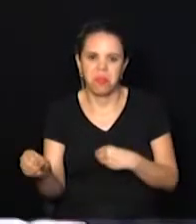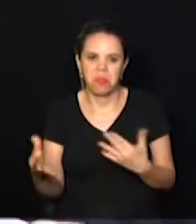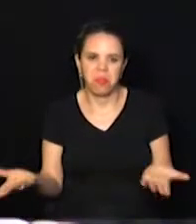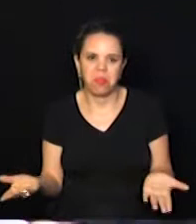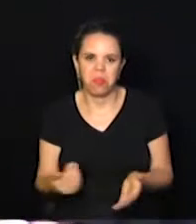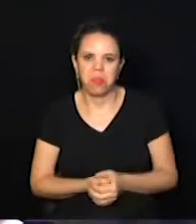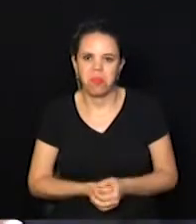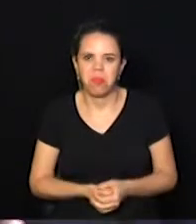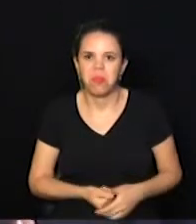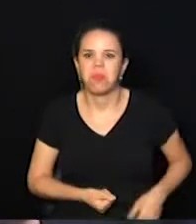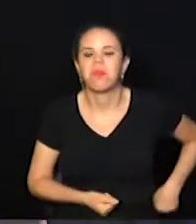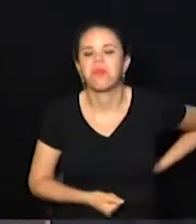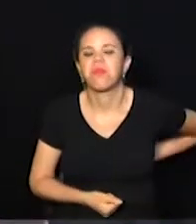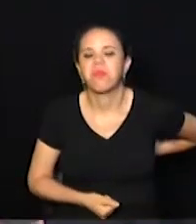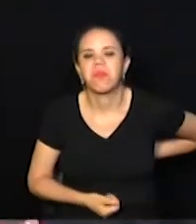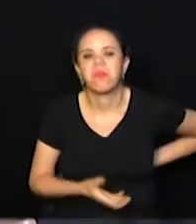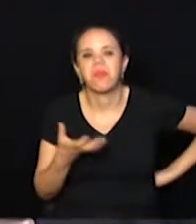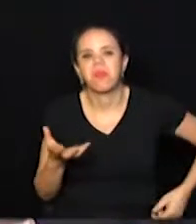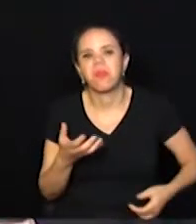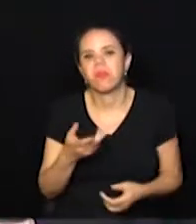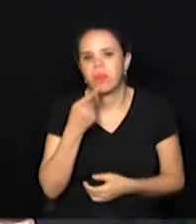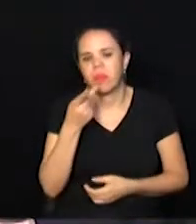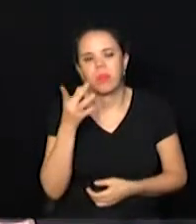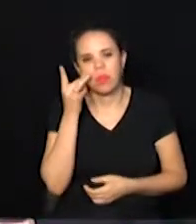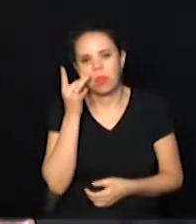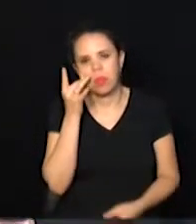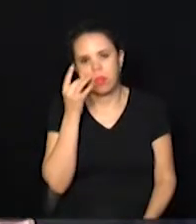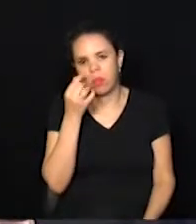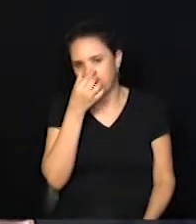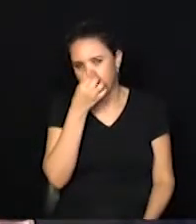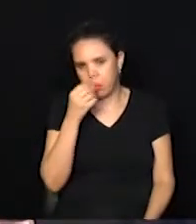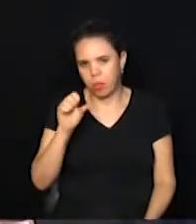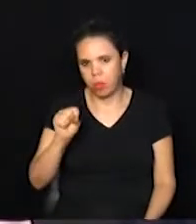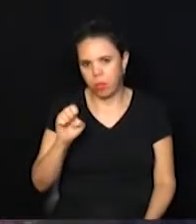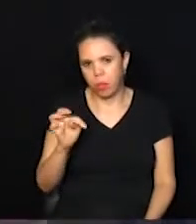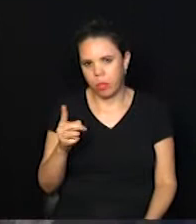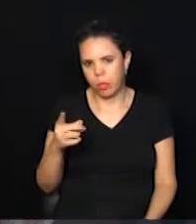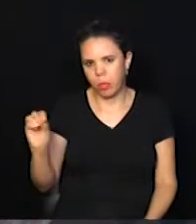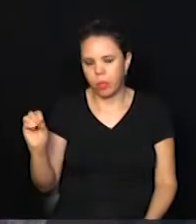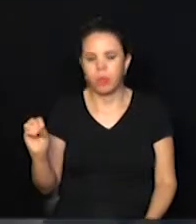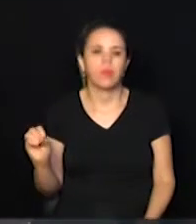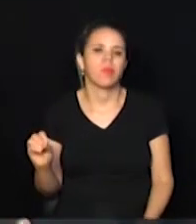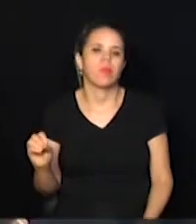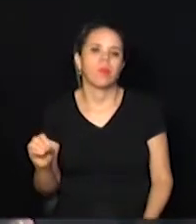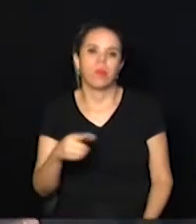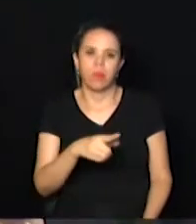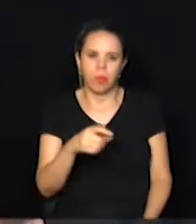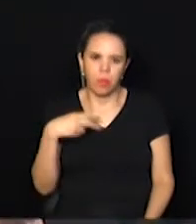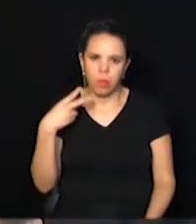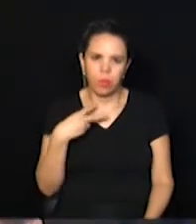prescrever. Quero saudar aqui a presença do Sebastião Arcanjo, que é o nosso